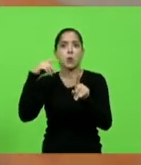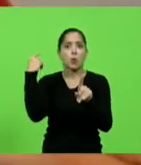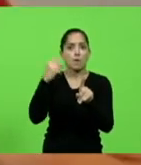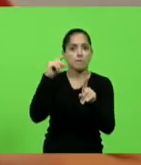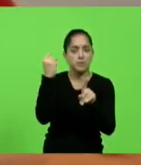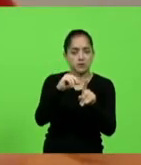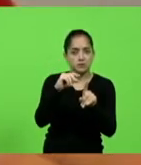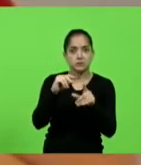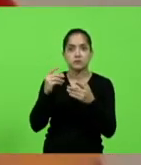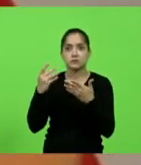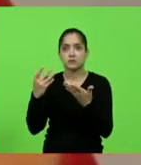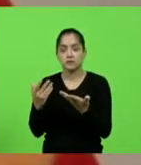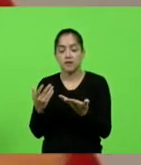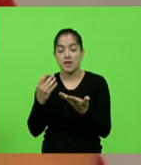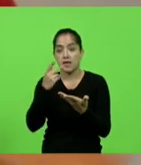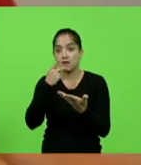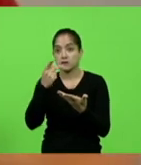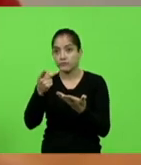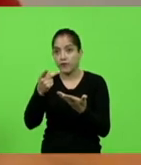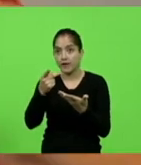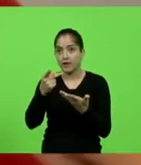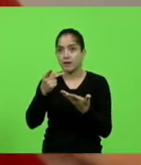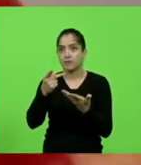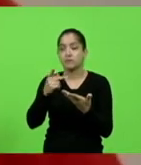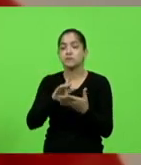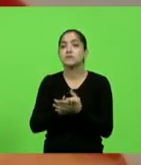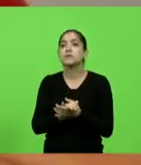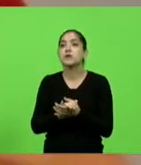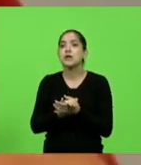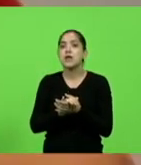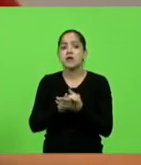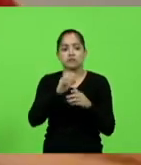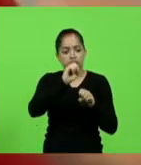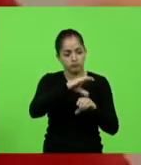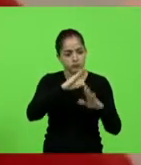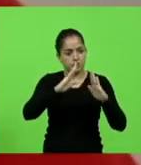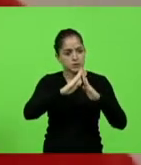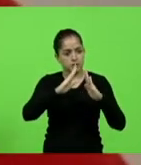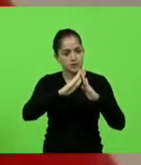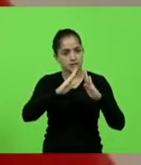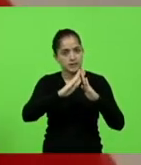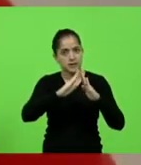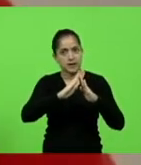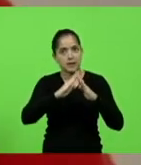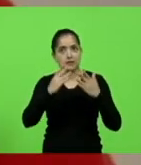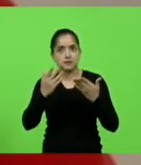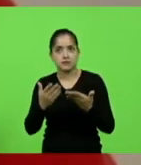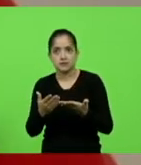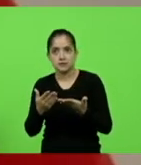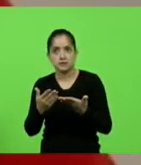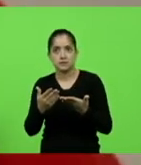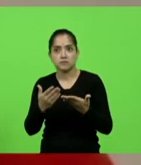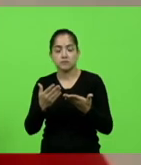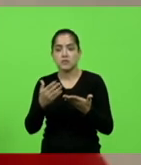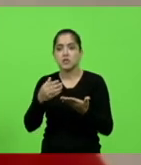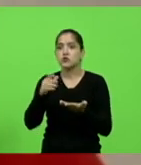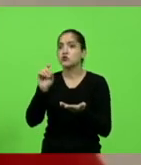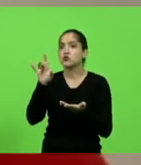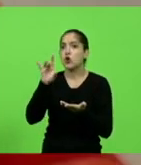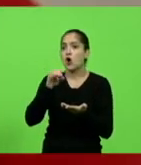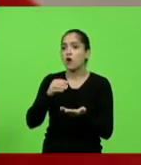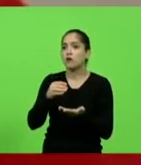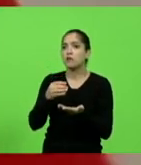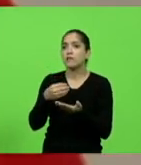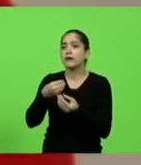Eles dizem que você vai passar até a educação doméstica só entregando o formulário à secretaria. Não precisa ter